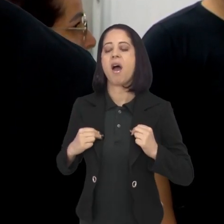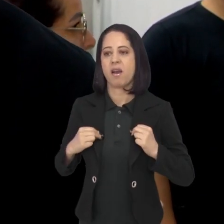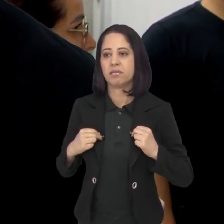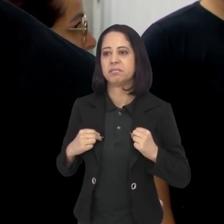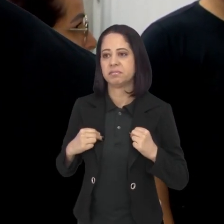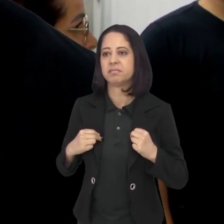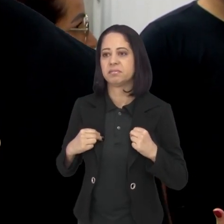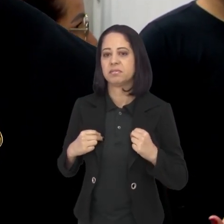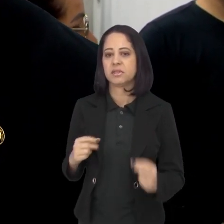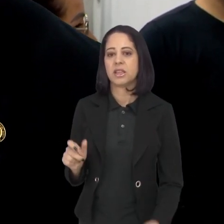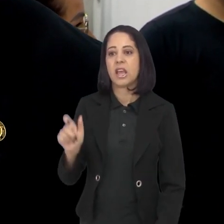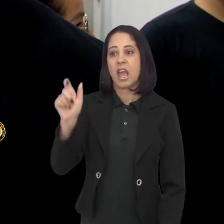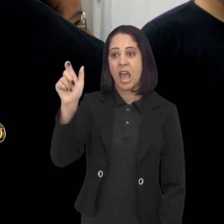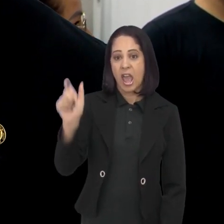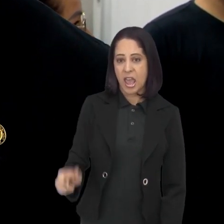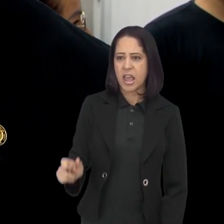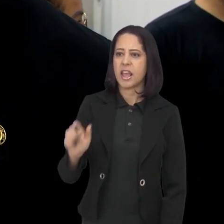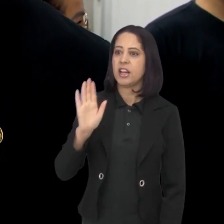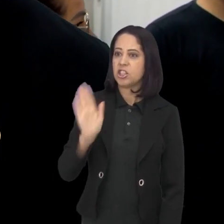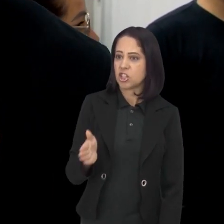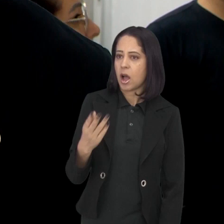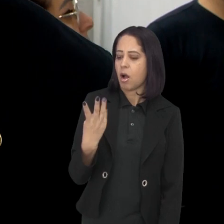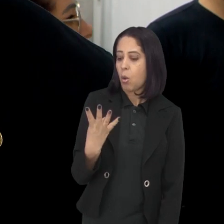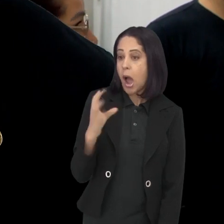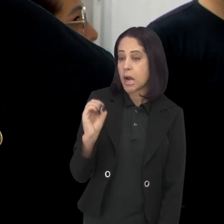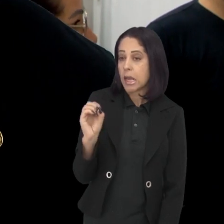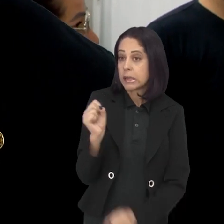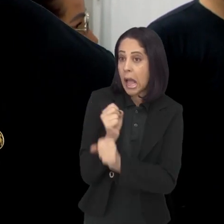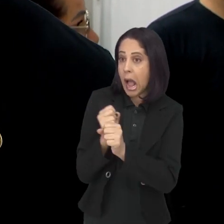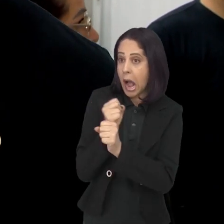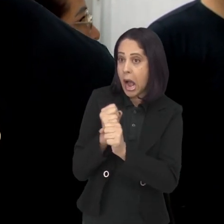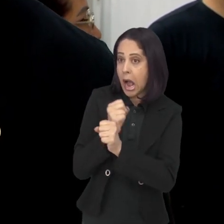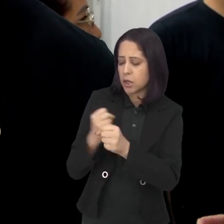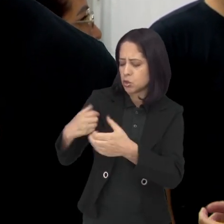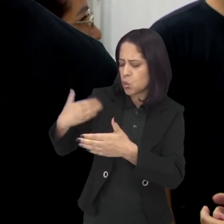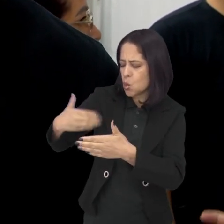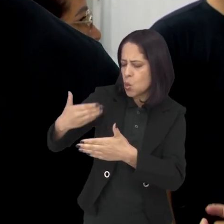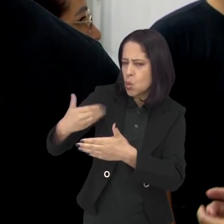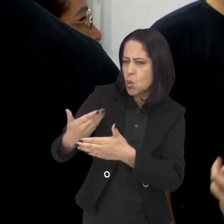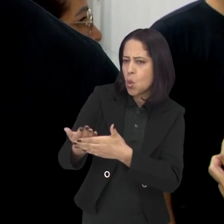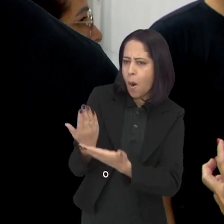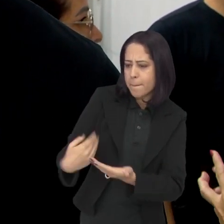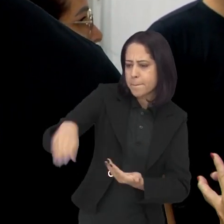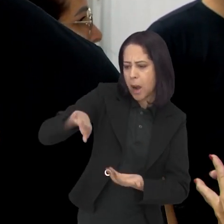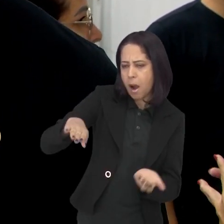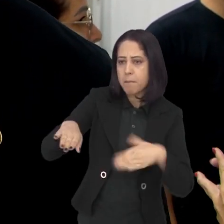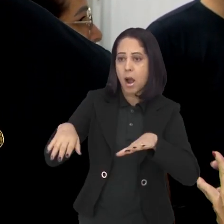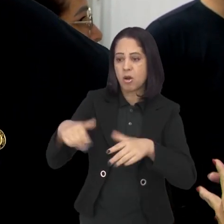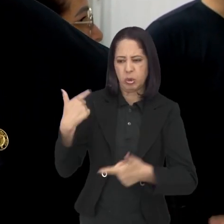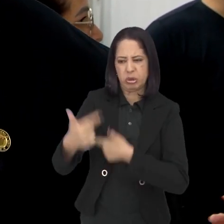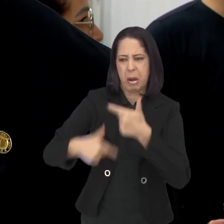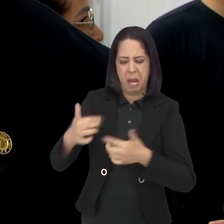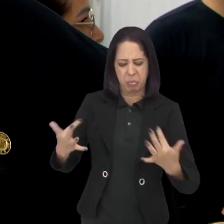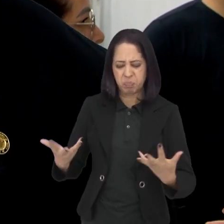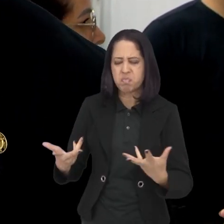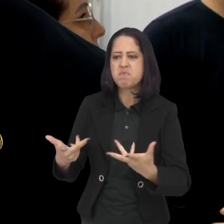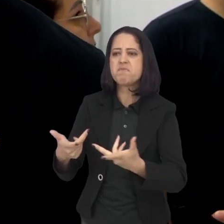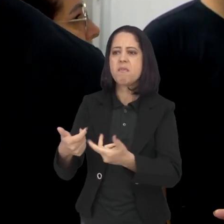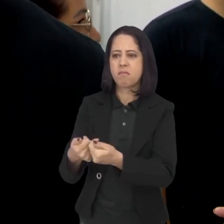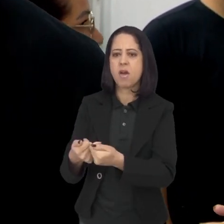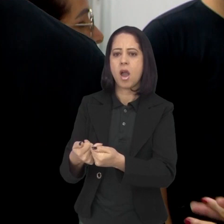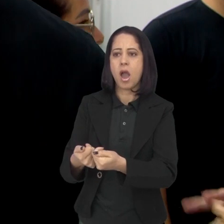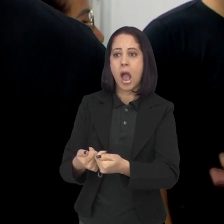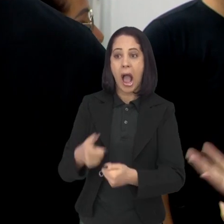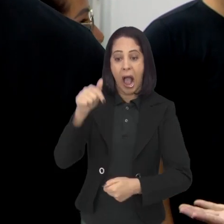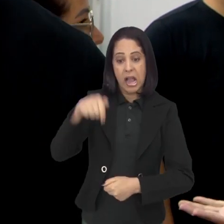esse reconhecimento. Ele milita no karatê há mais de 40 anos. E faz um trabalho espetacular, né?